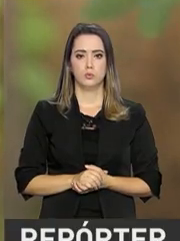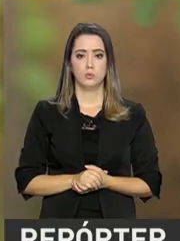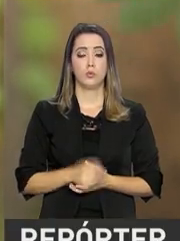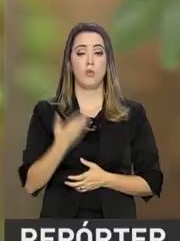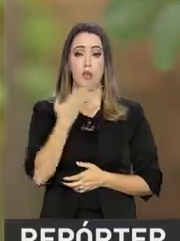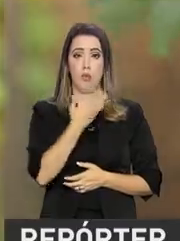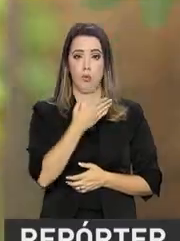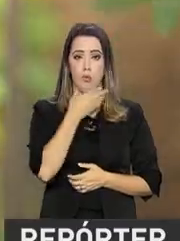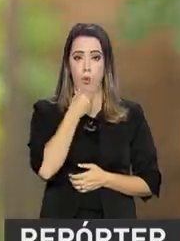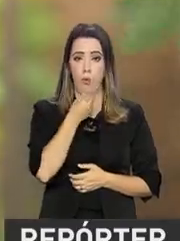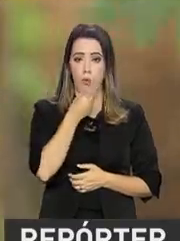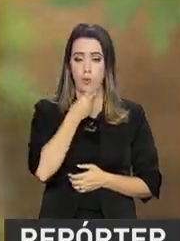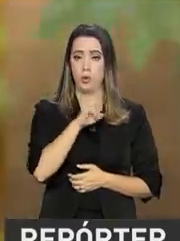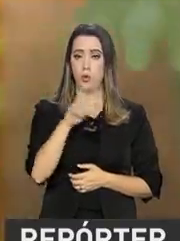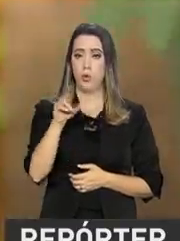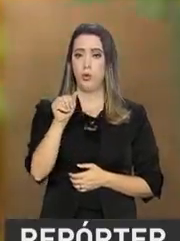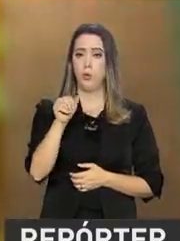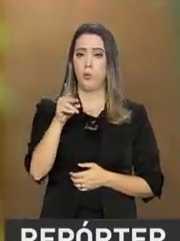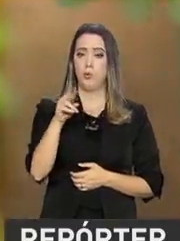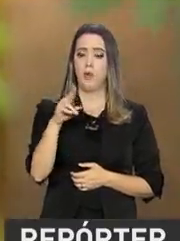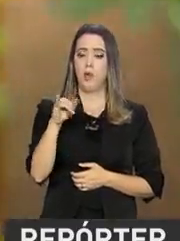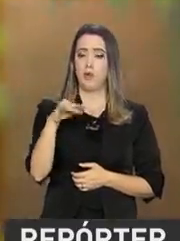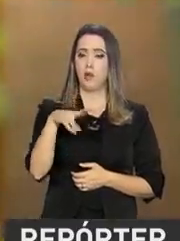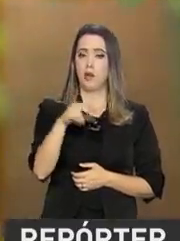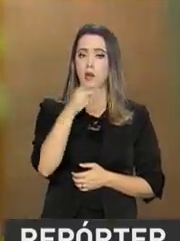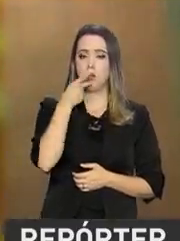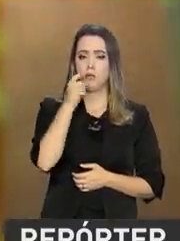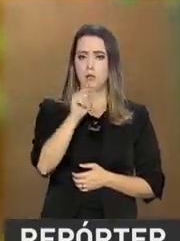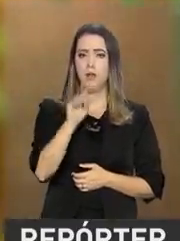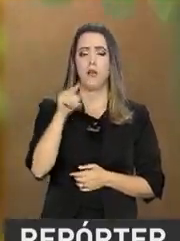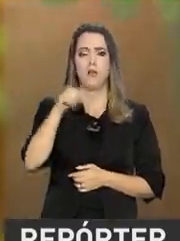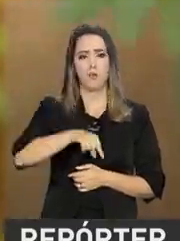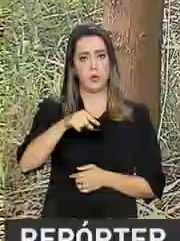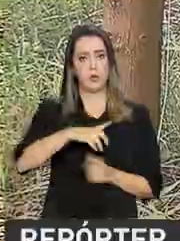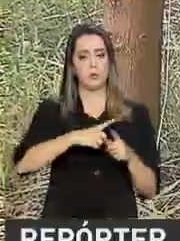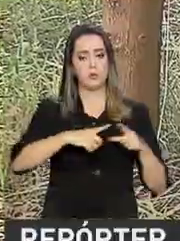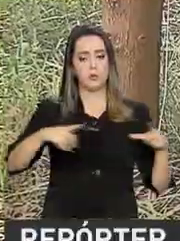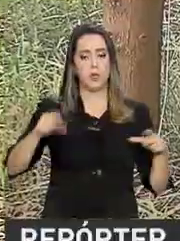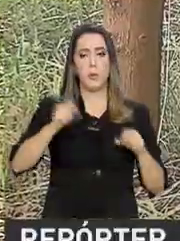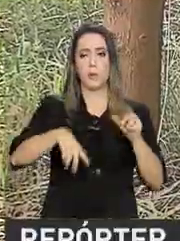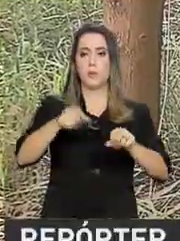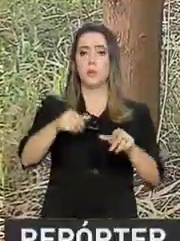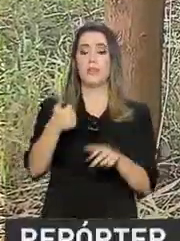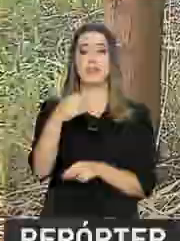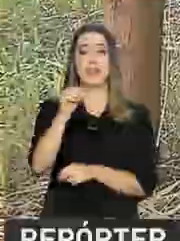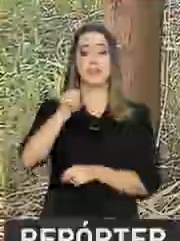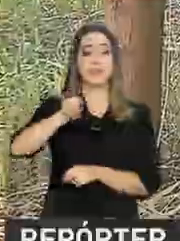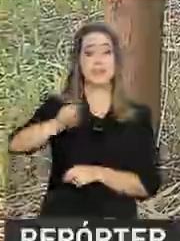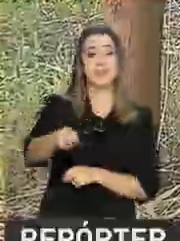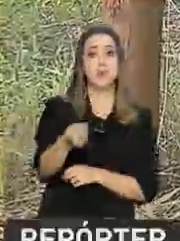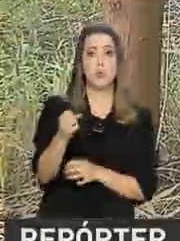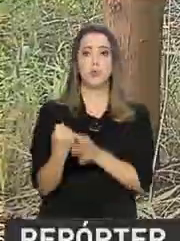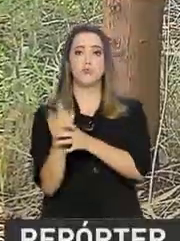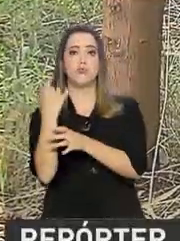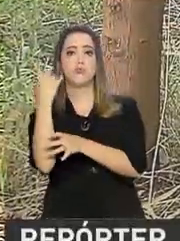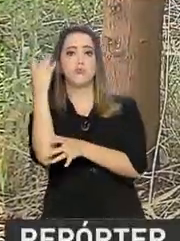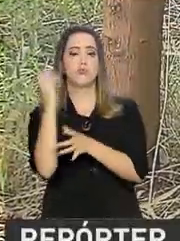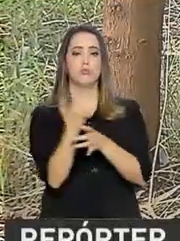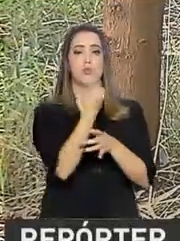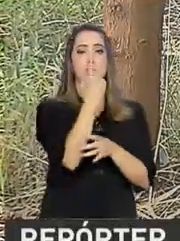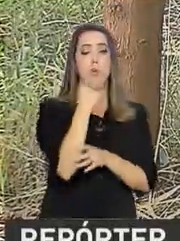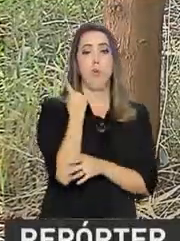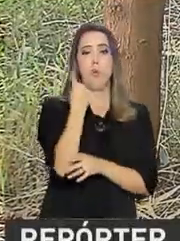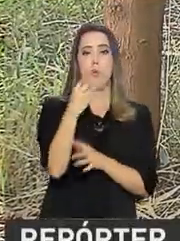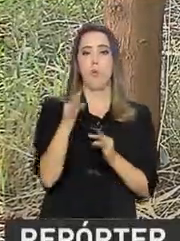adriano conta que na fazenda entre rios foram plantadas cerca de 10 mil mudas e uma tonelada de sementes ele